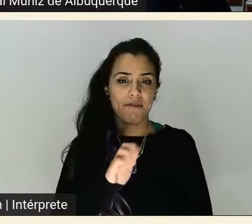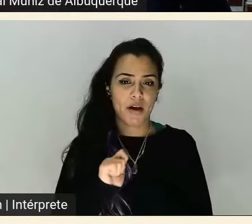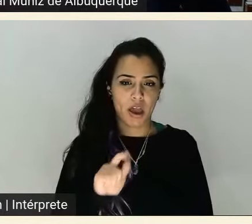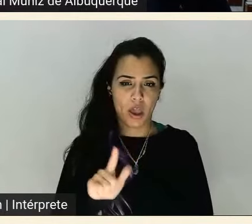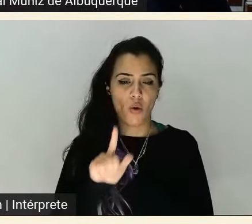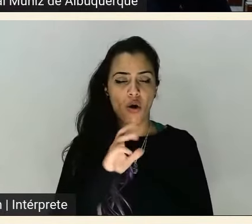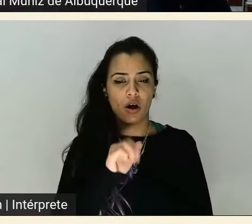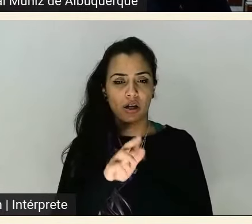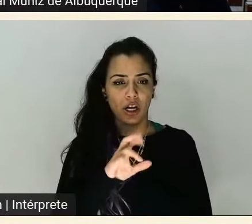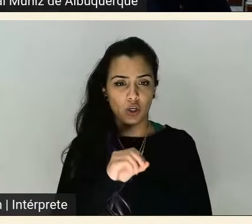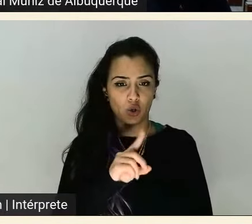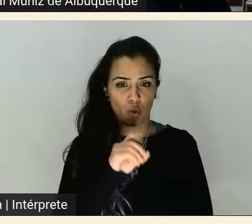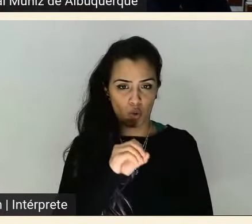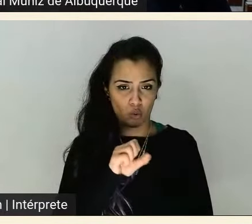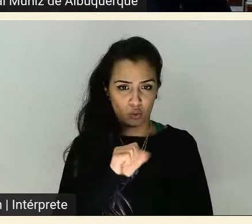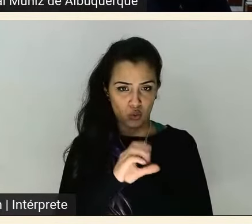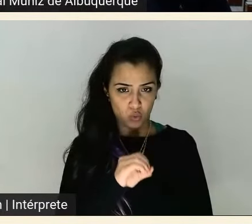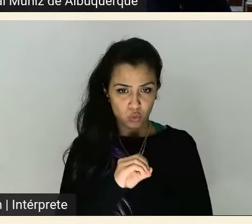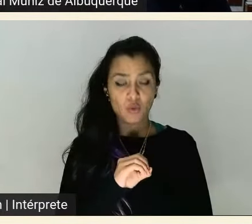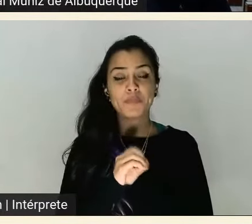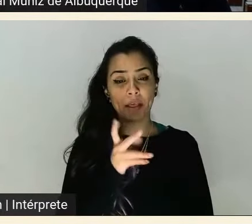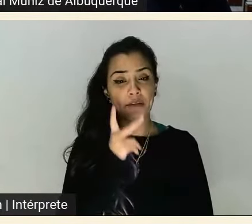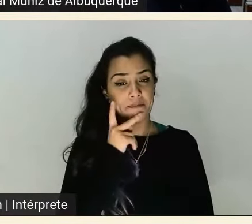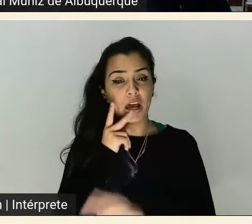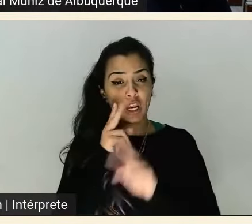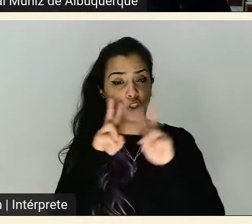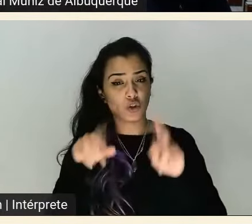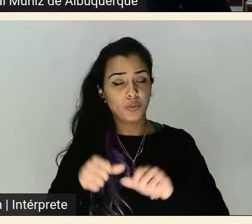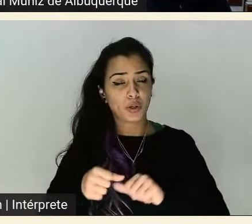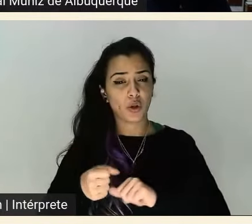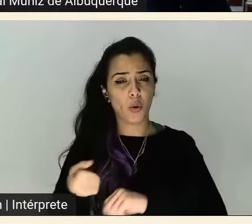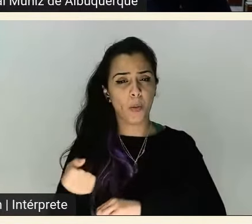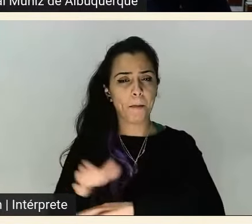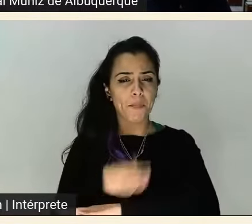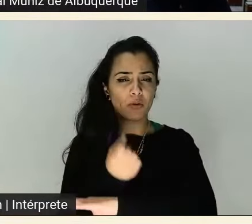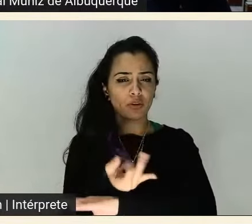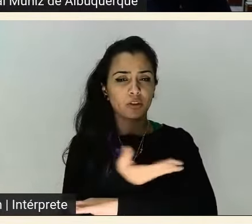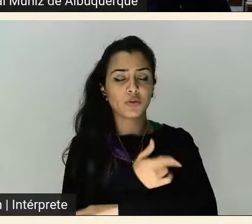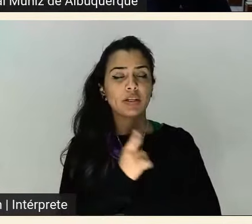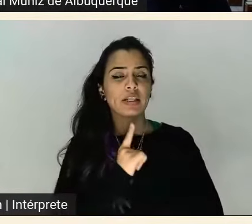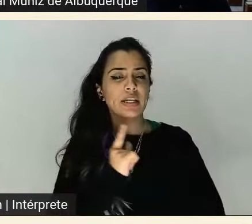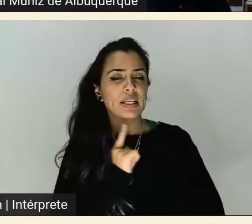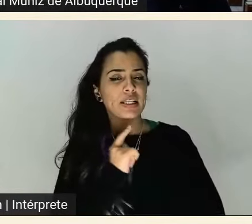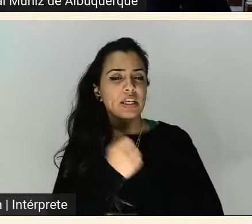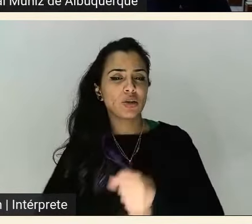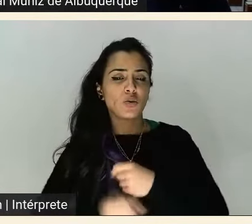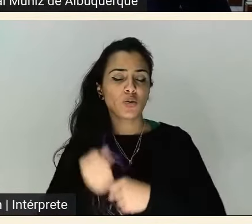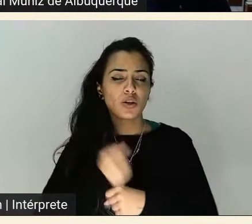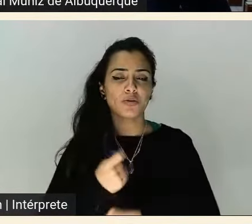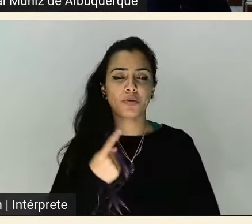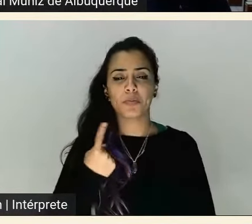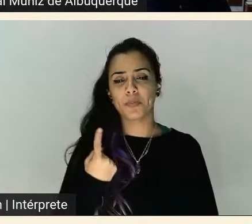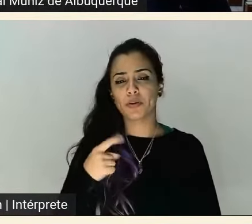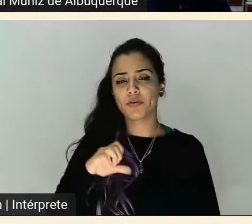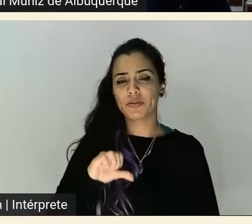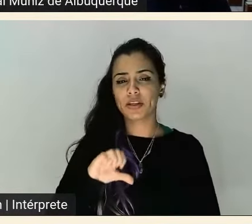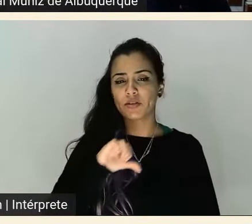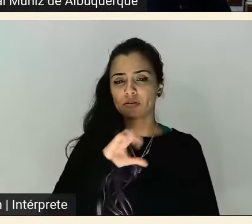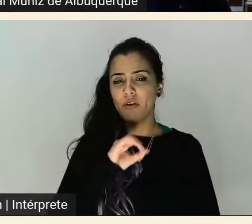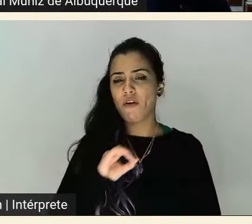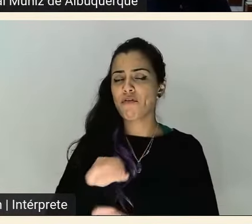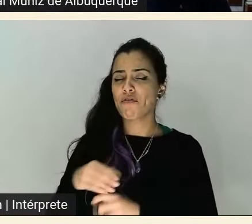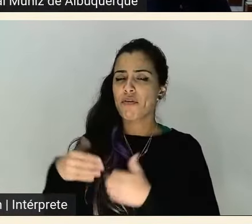né? O modernismo que se gesta em torno de 1890, com aquele debate sobre